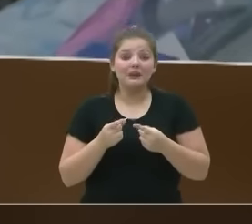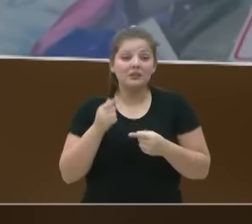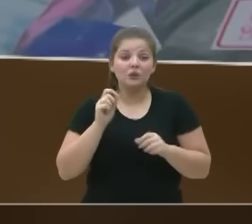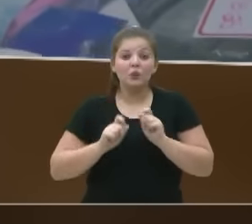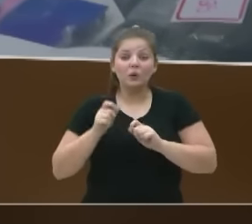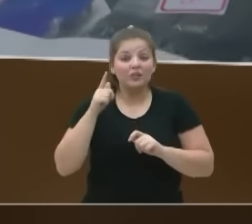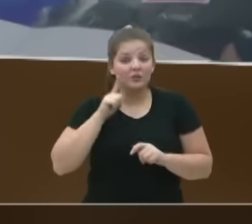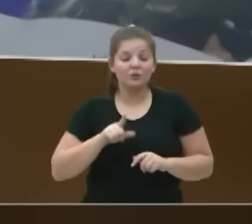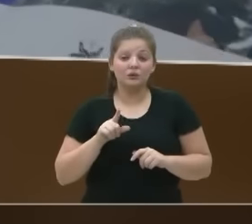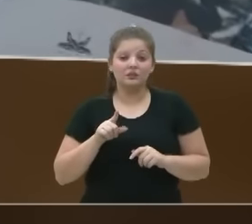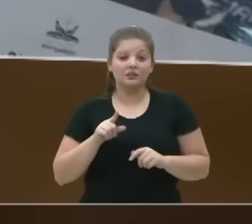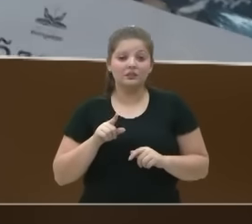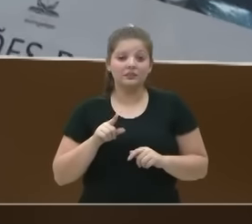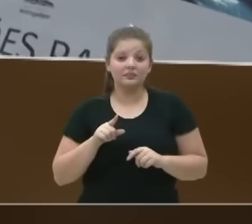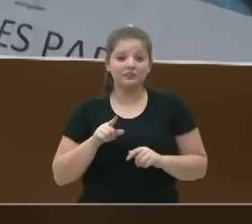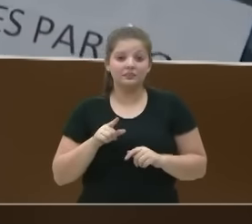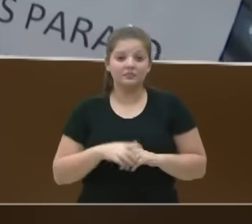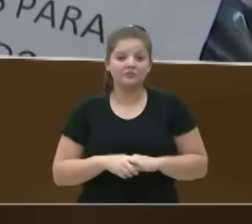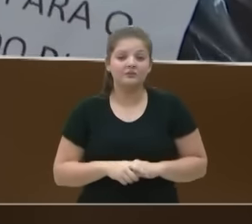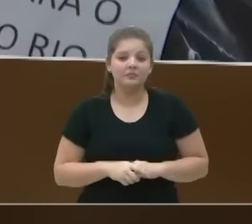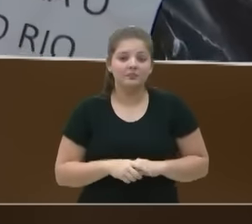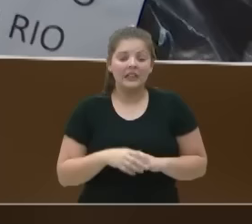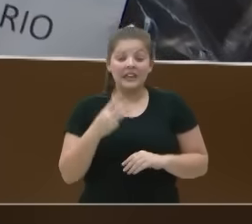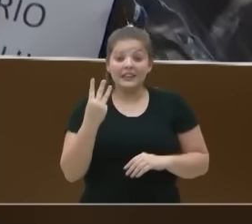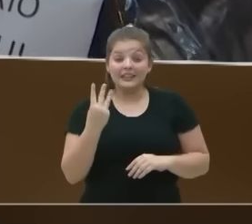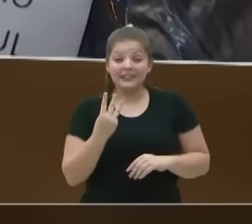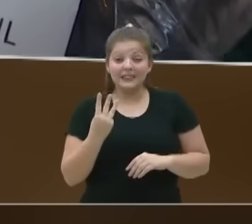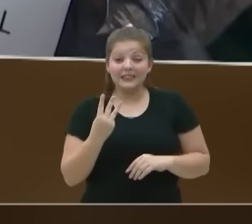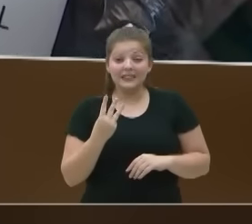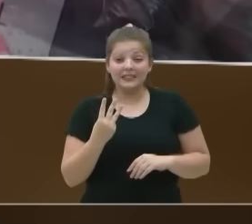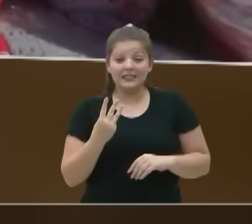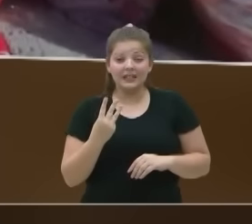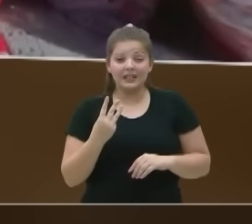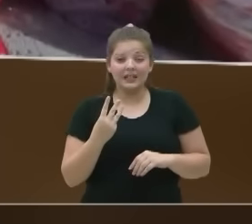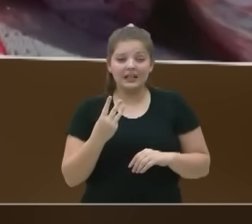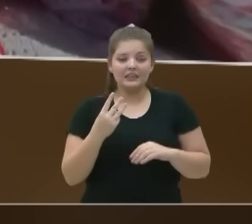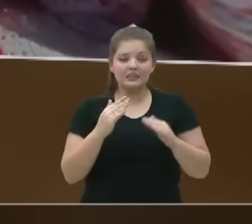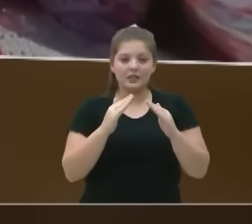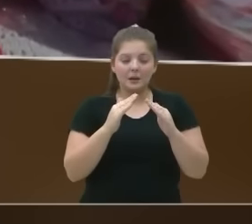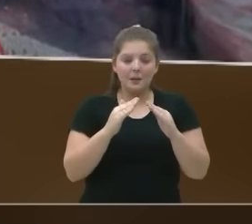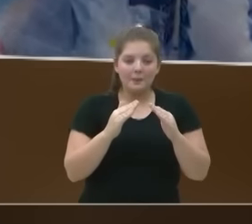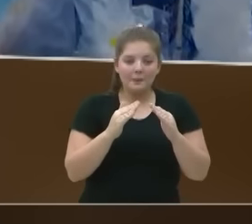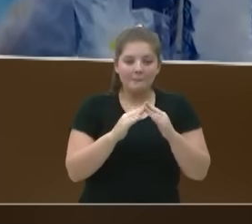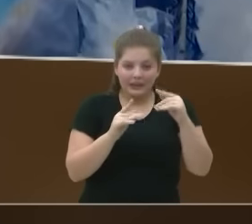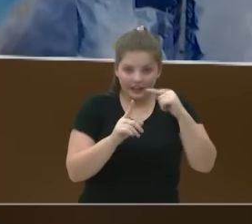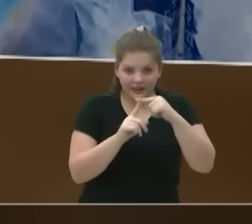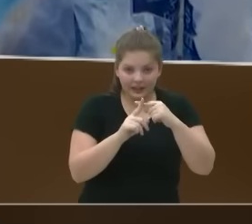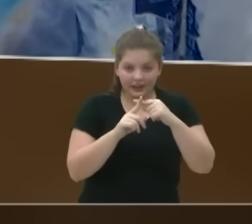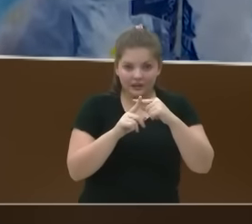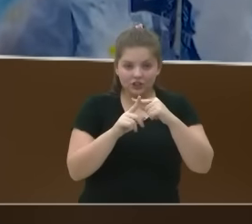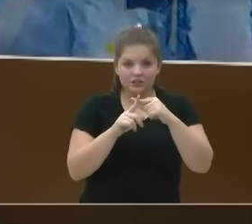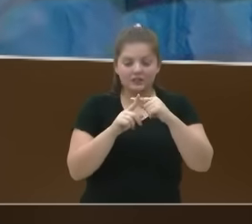para 3 dioceses, os bispos, os padres